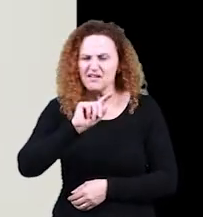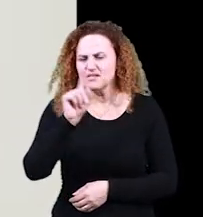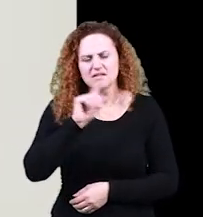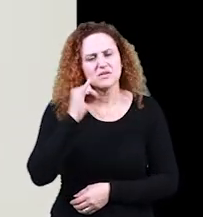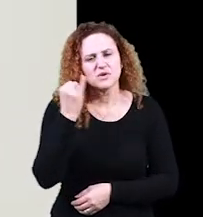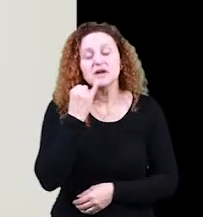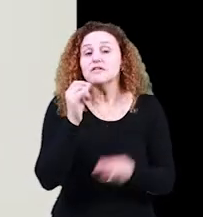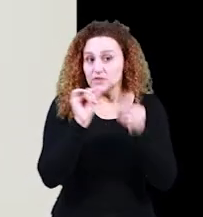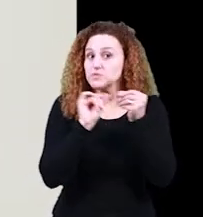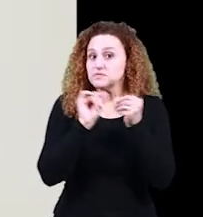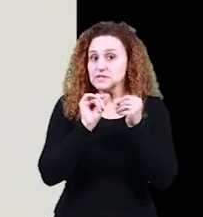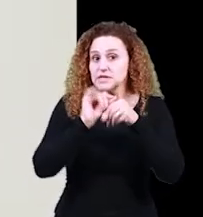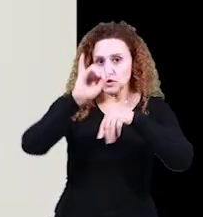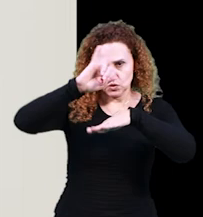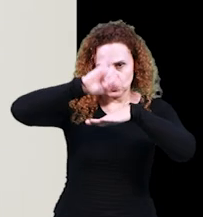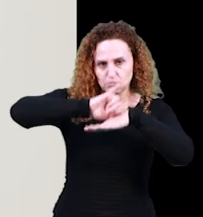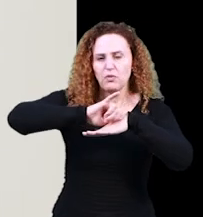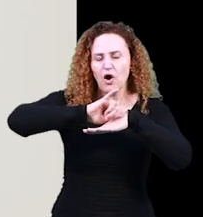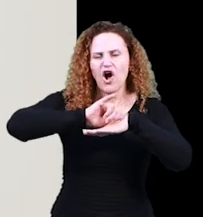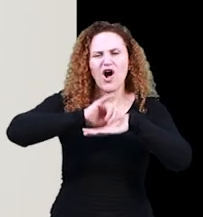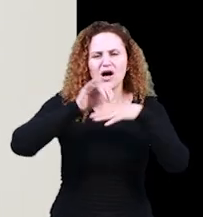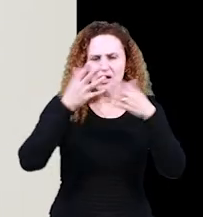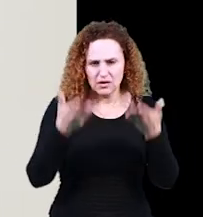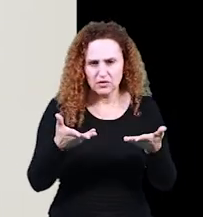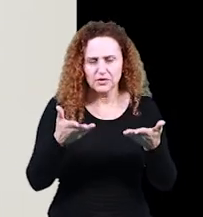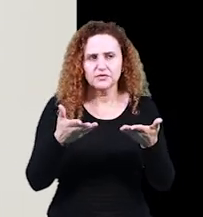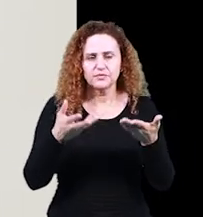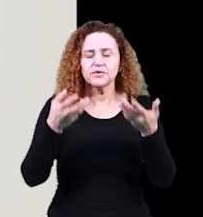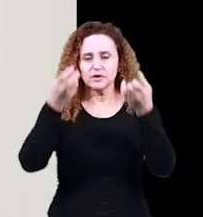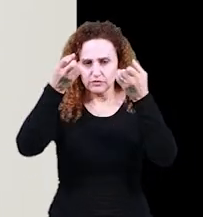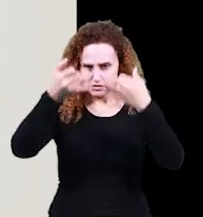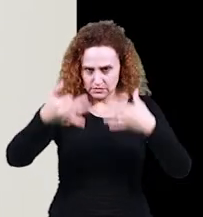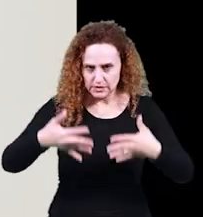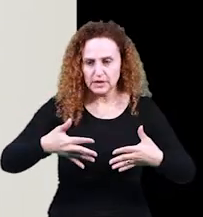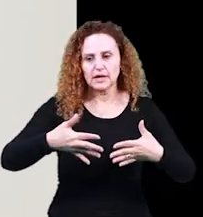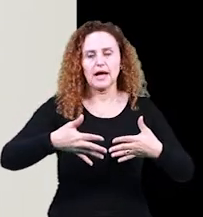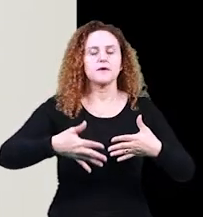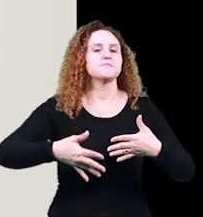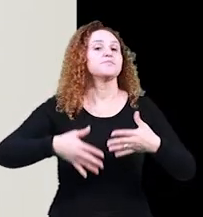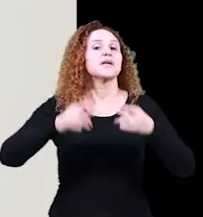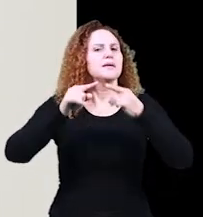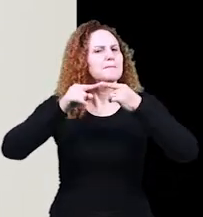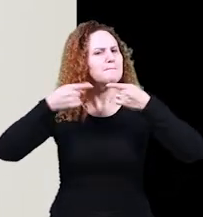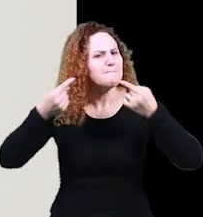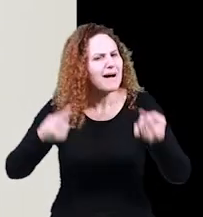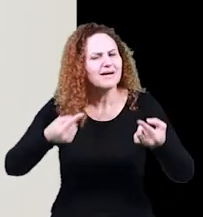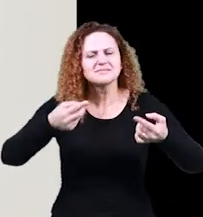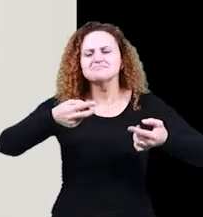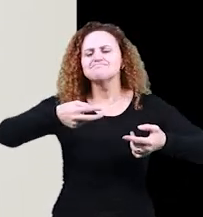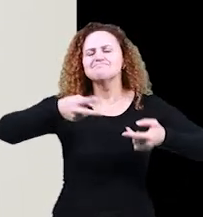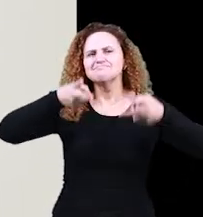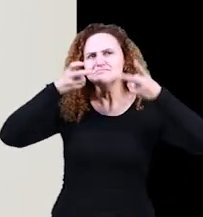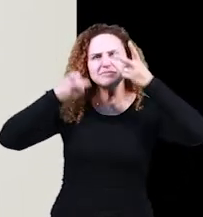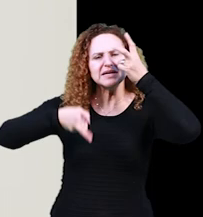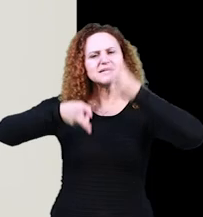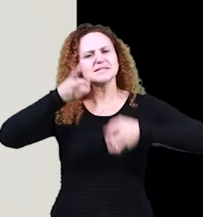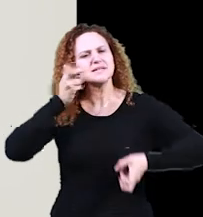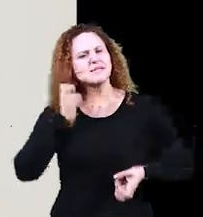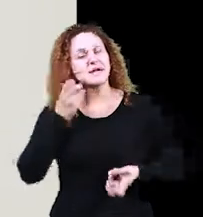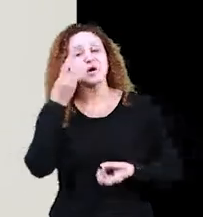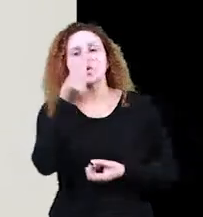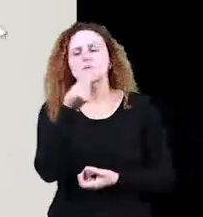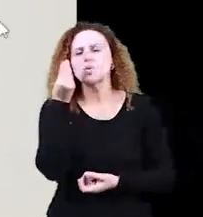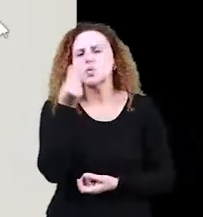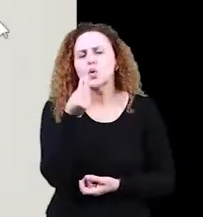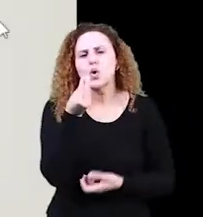né Vamos fazer vamos entender como é que funciona isso mas é importante perceber como